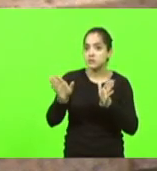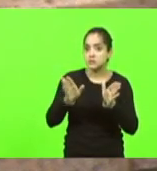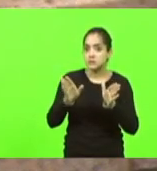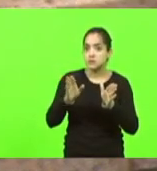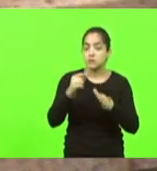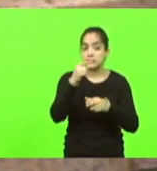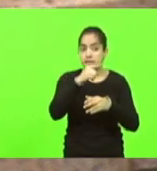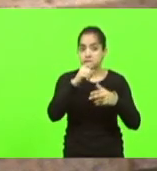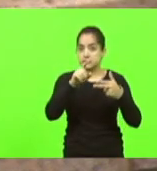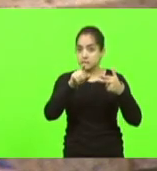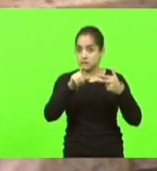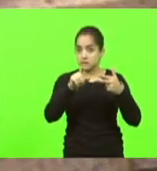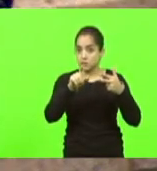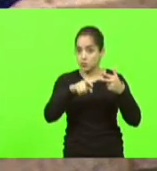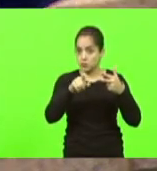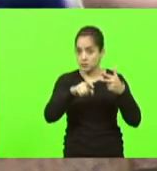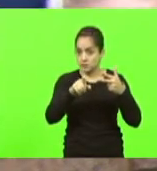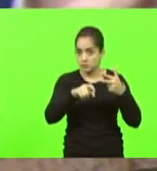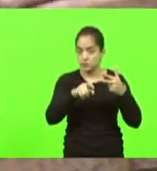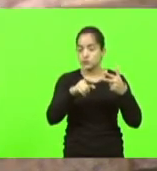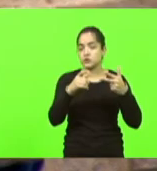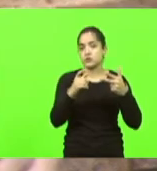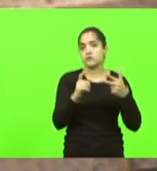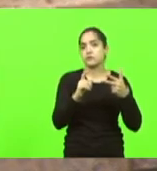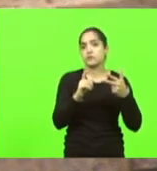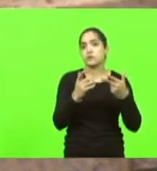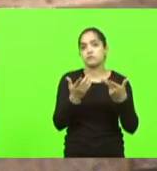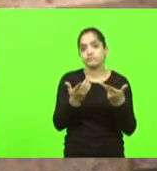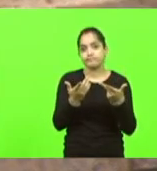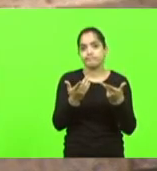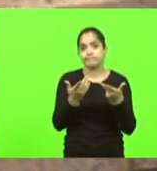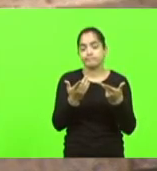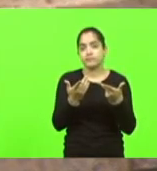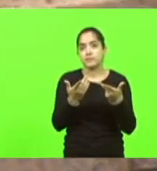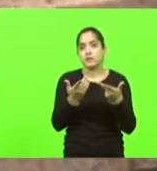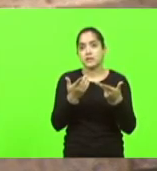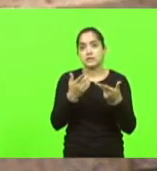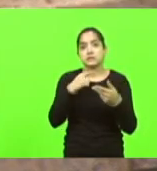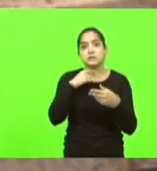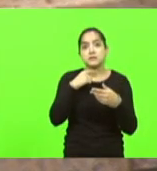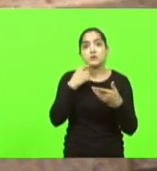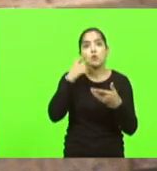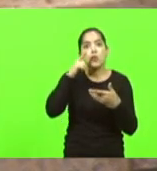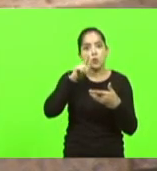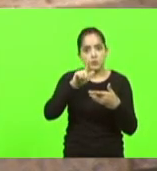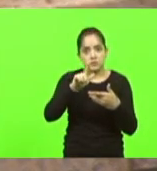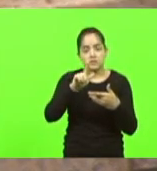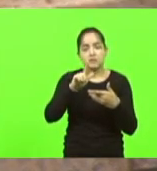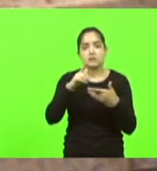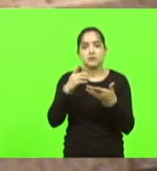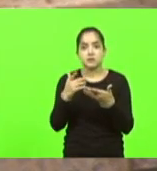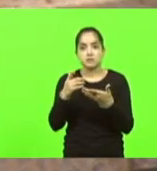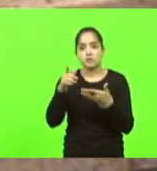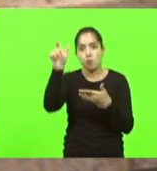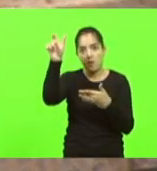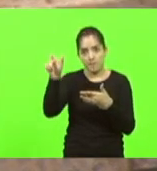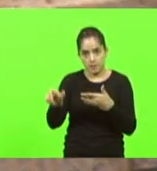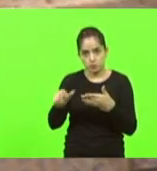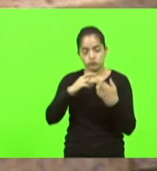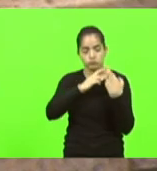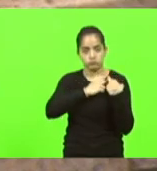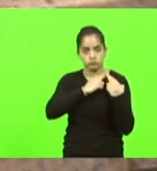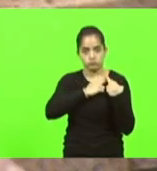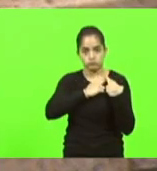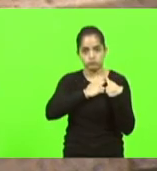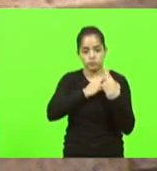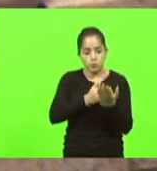Executivo foram o Executivo o quem quem conseguir chegar à casa da Agronômica for alguém responsável Logo